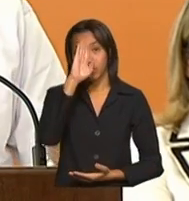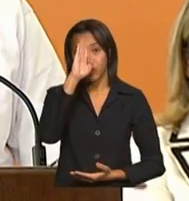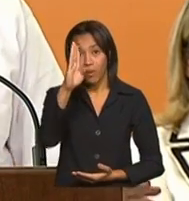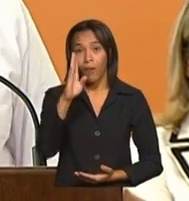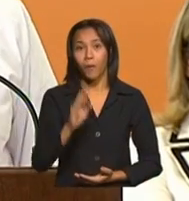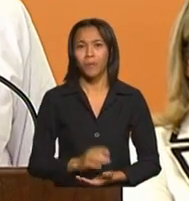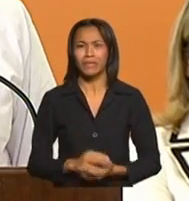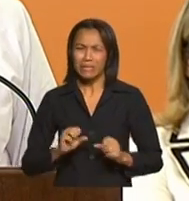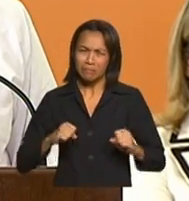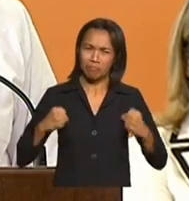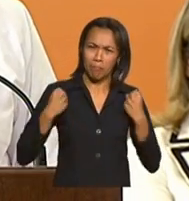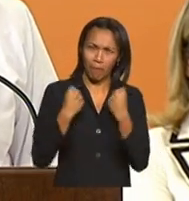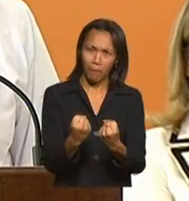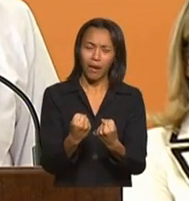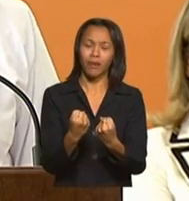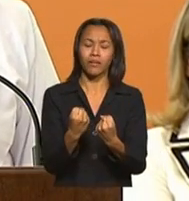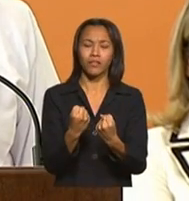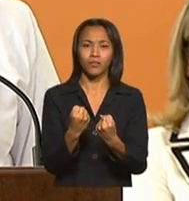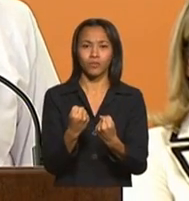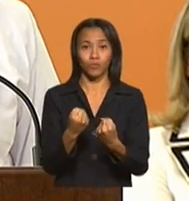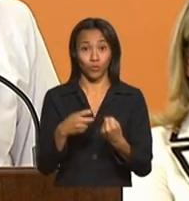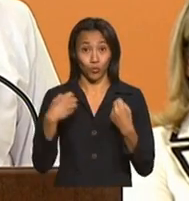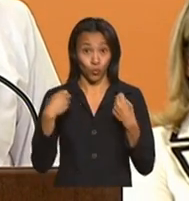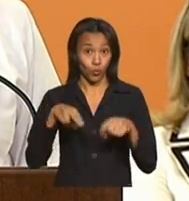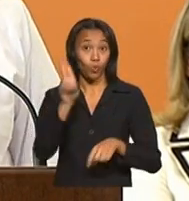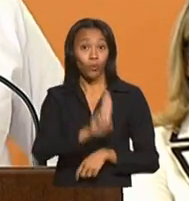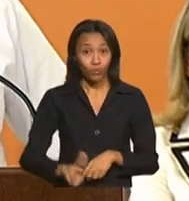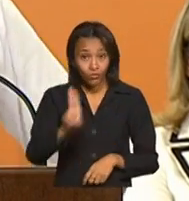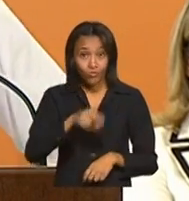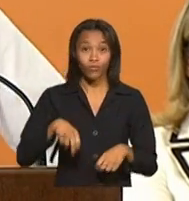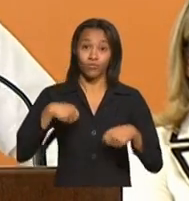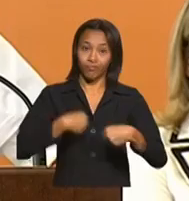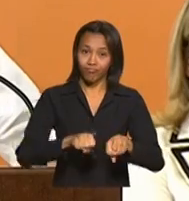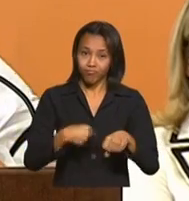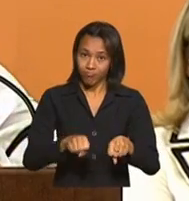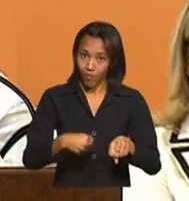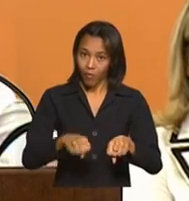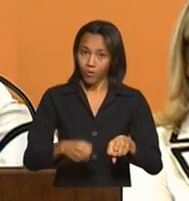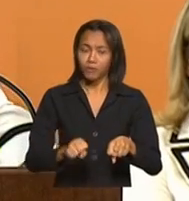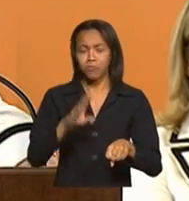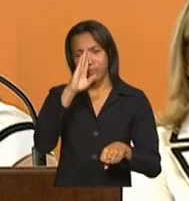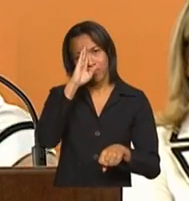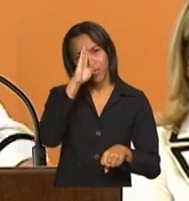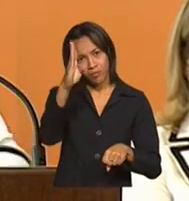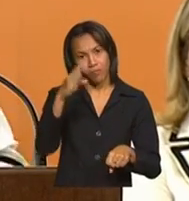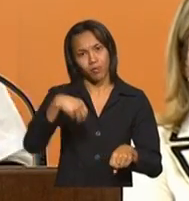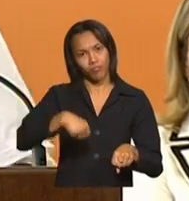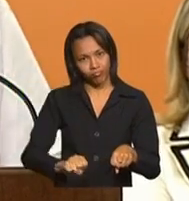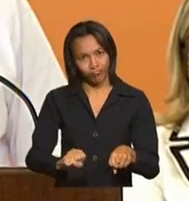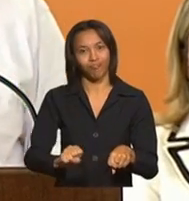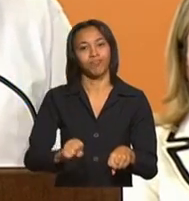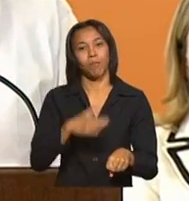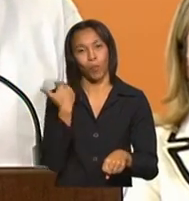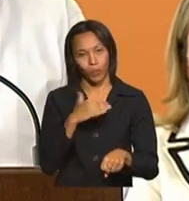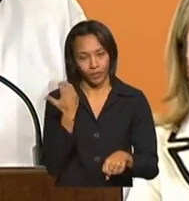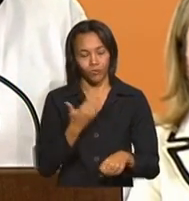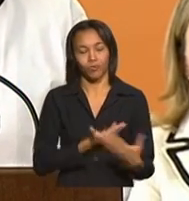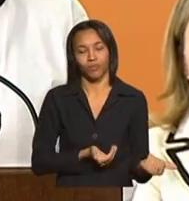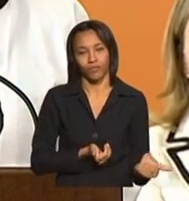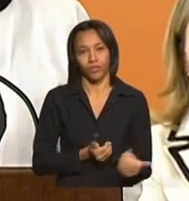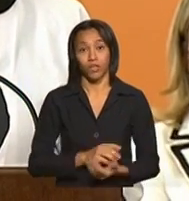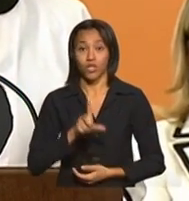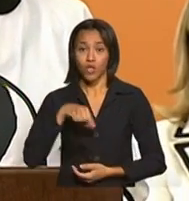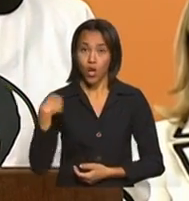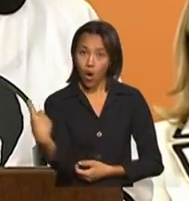com grande impacto no uso de motocicletas, principalmente no uso de motocicletas.